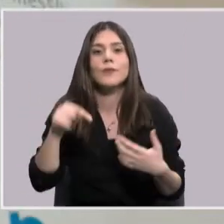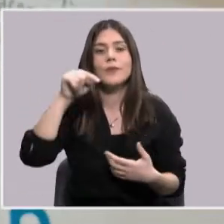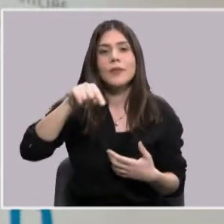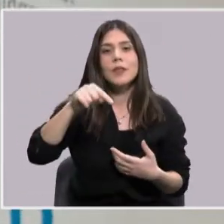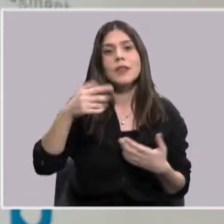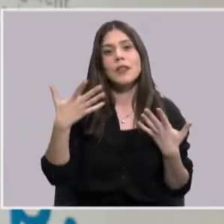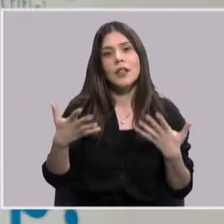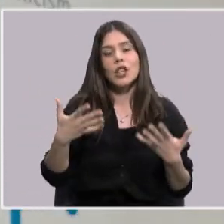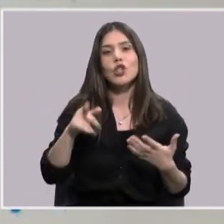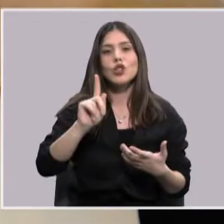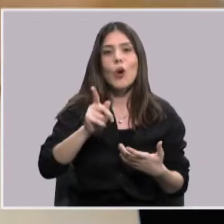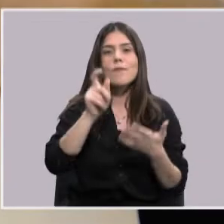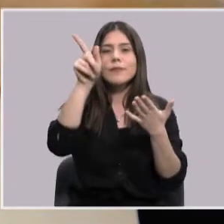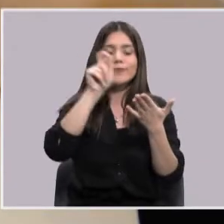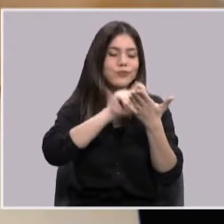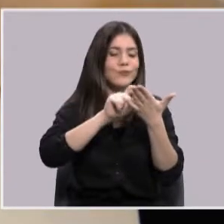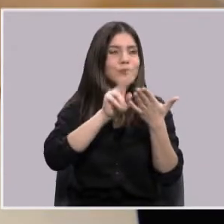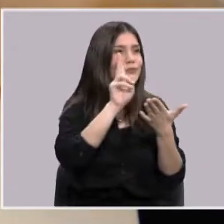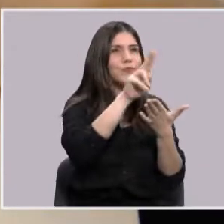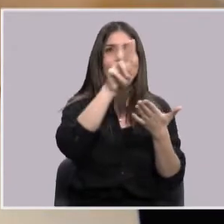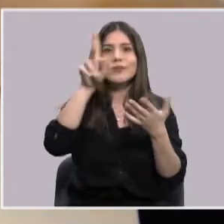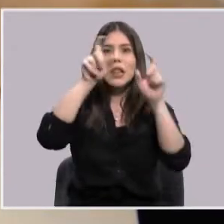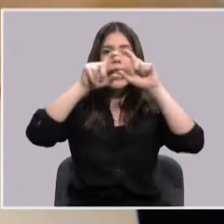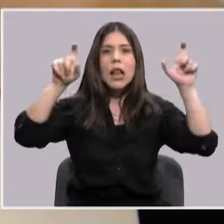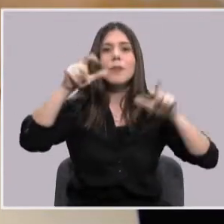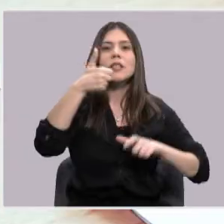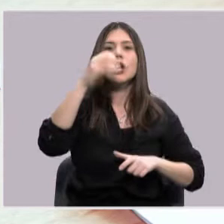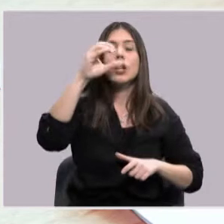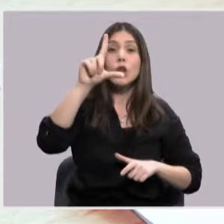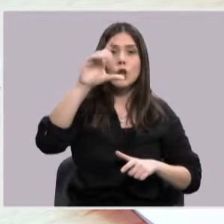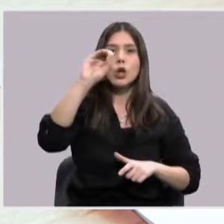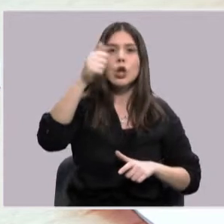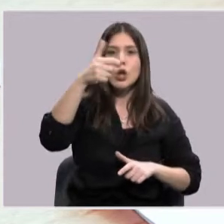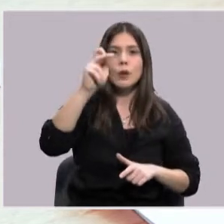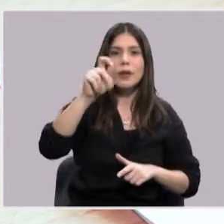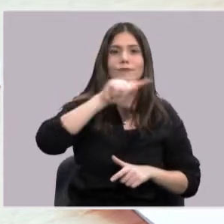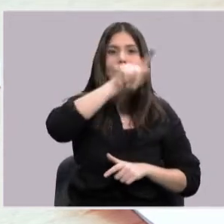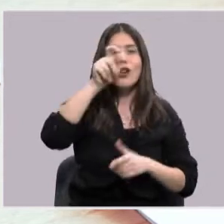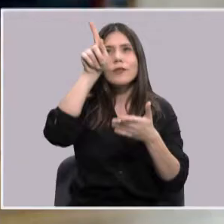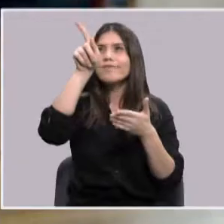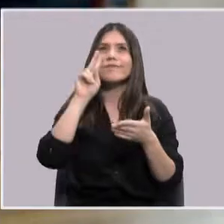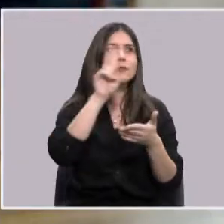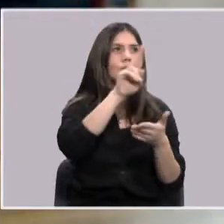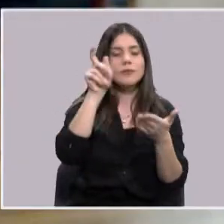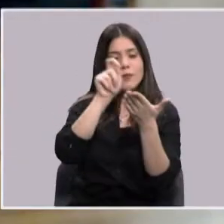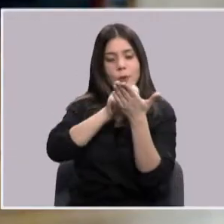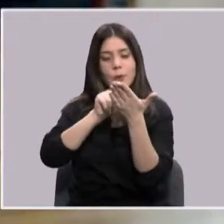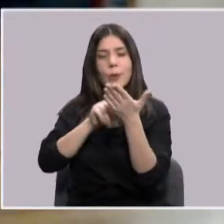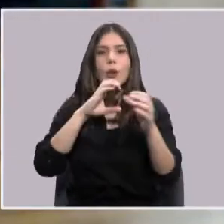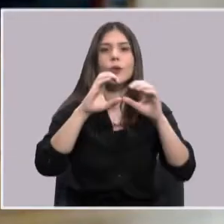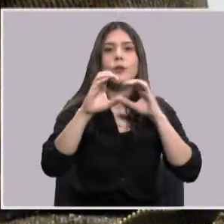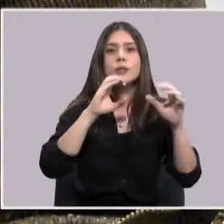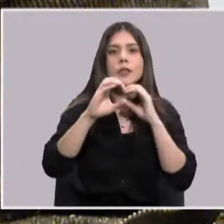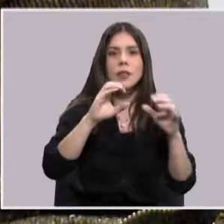atualmente. Neste momento sou Account Manager na agência de comunicação Loba. Nós na Loba fazemos uma consultoria